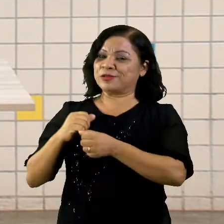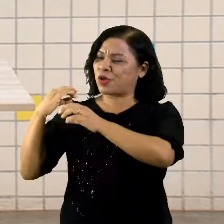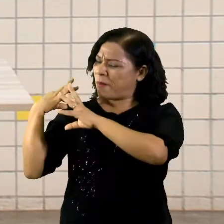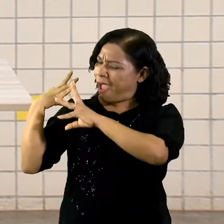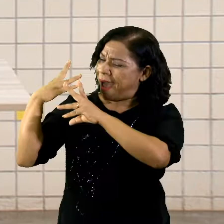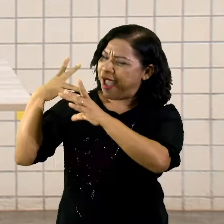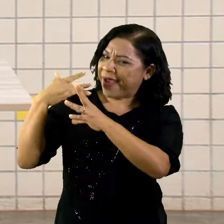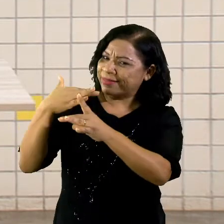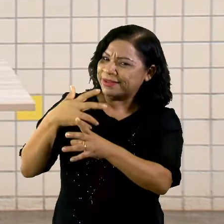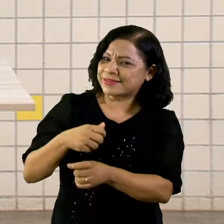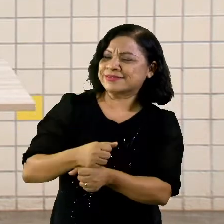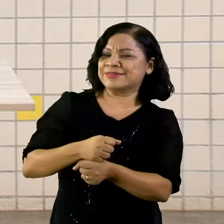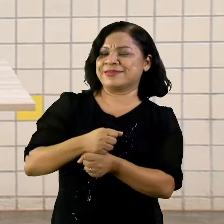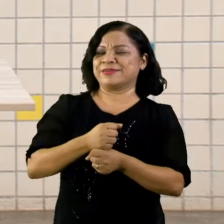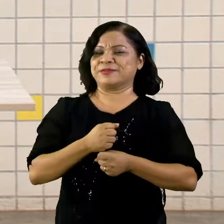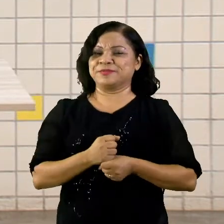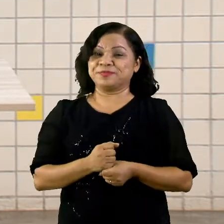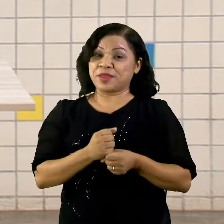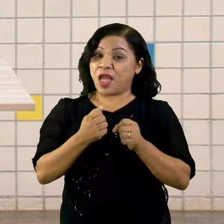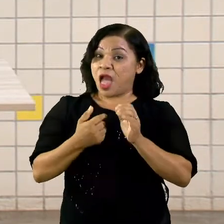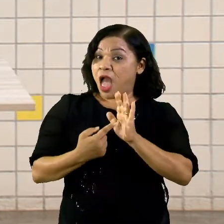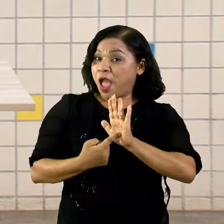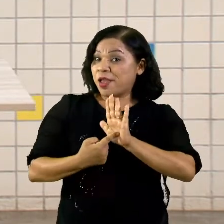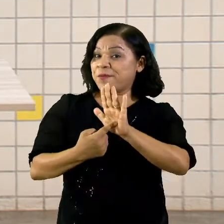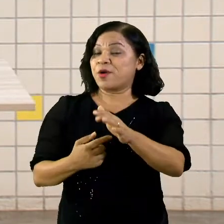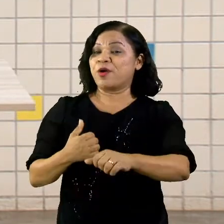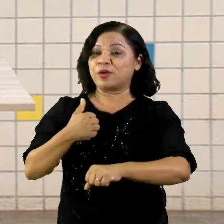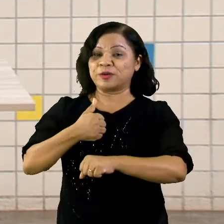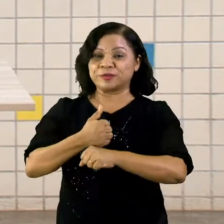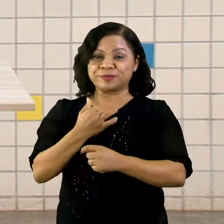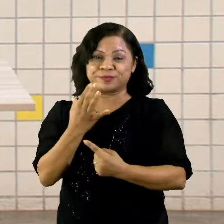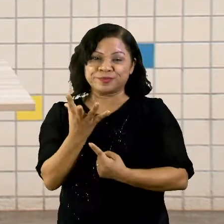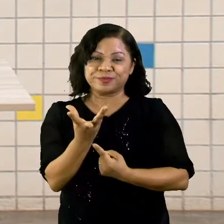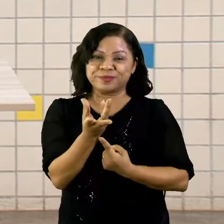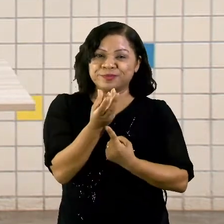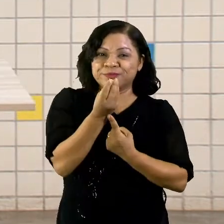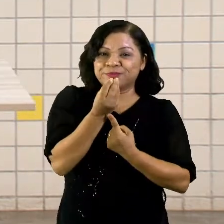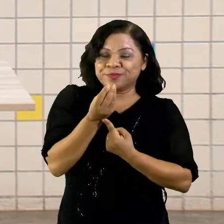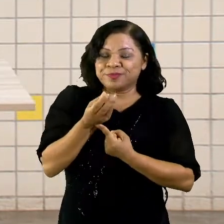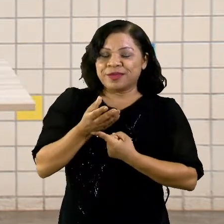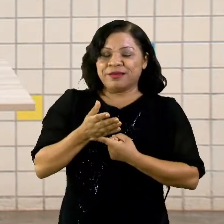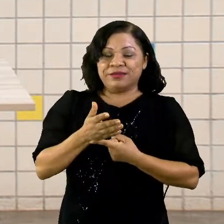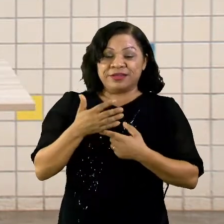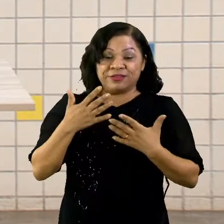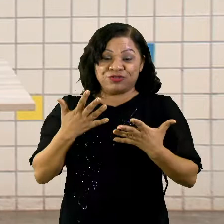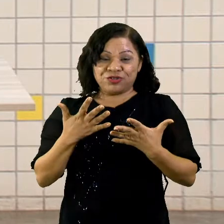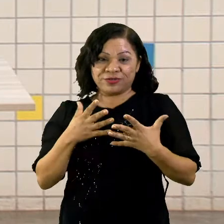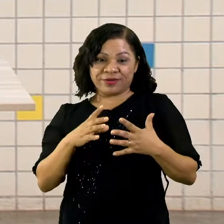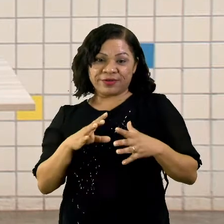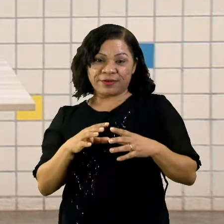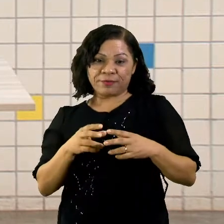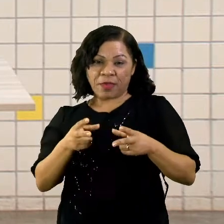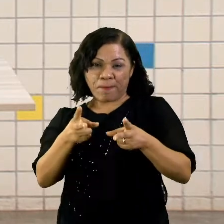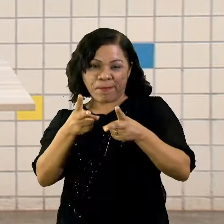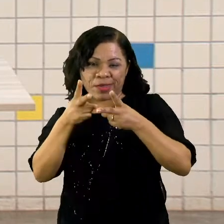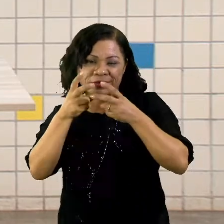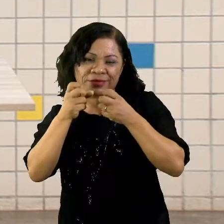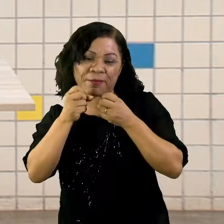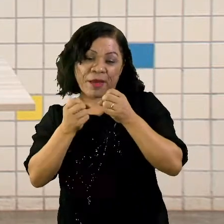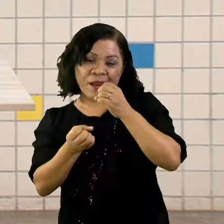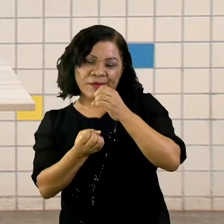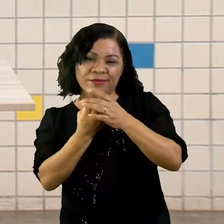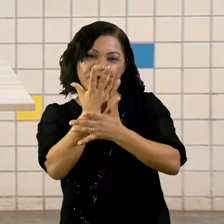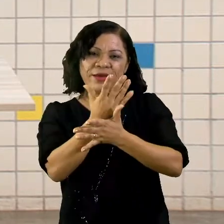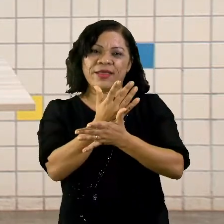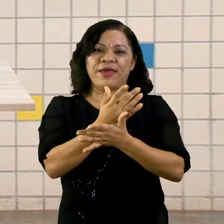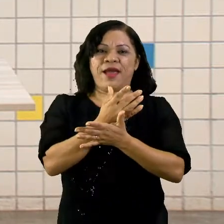e mostrar alguns artistas que se inspiram nela para criar suas obras de arte.